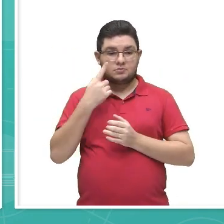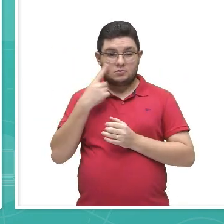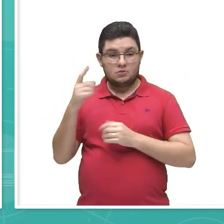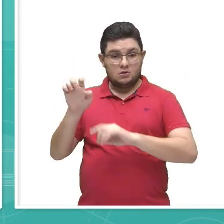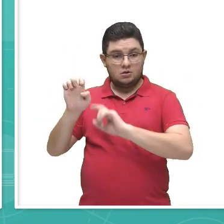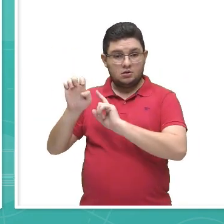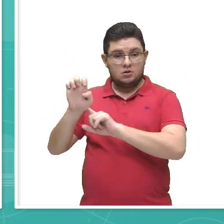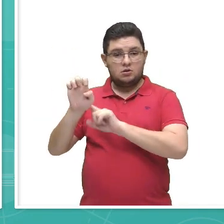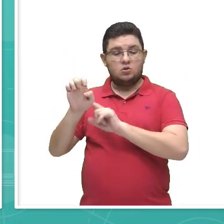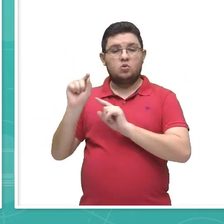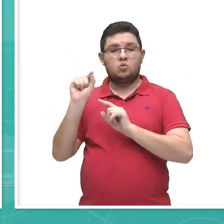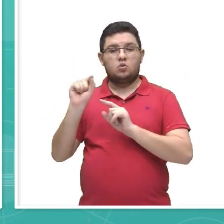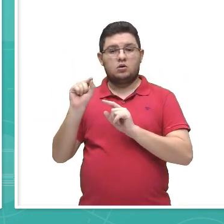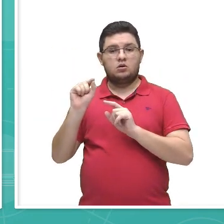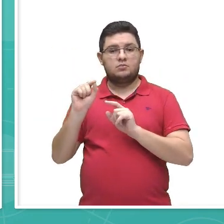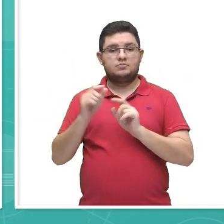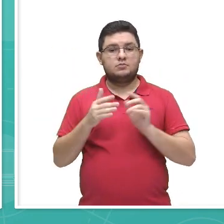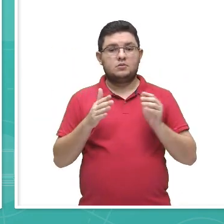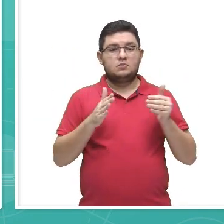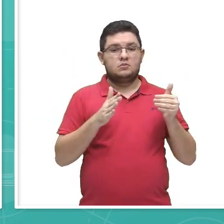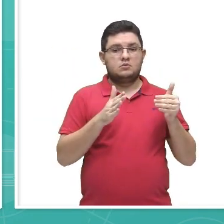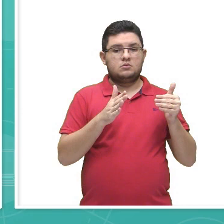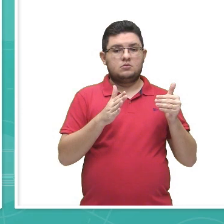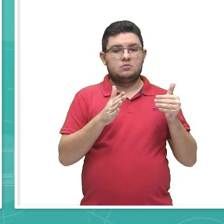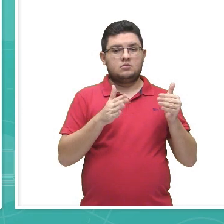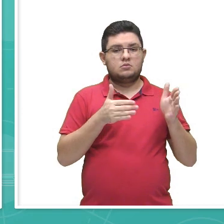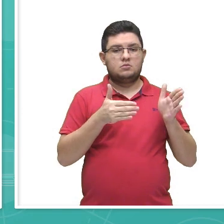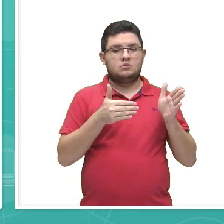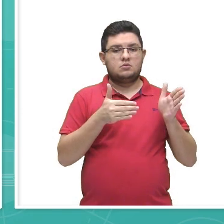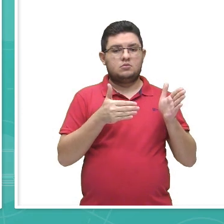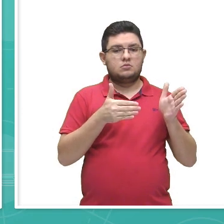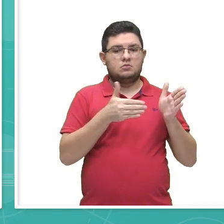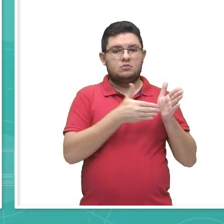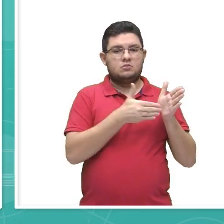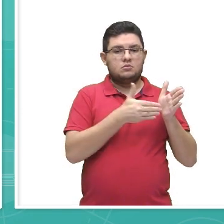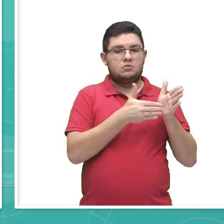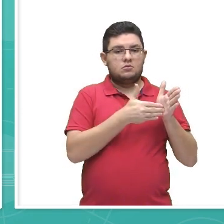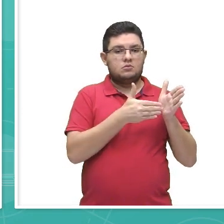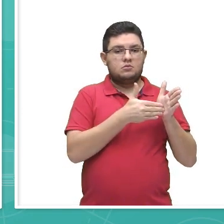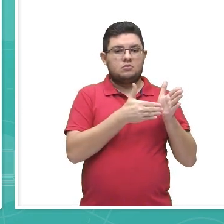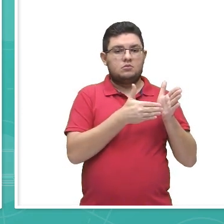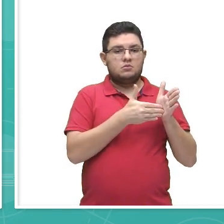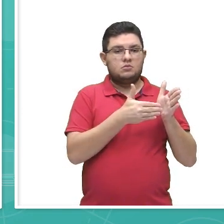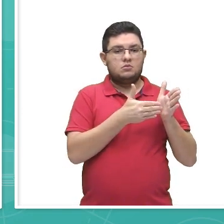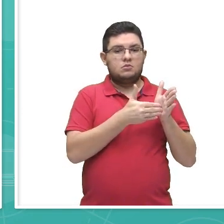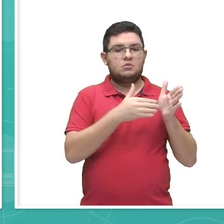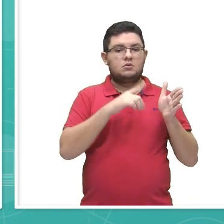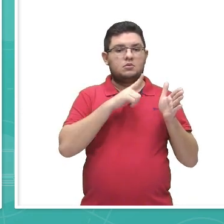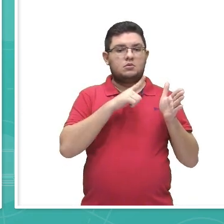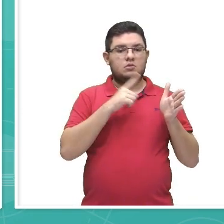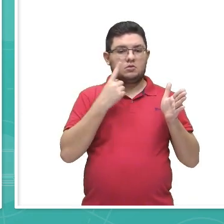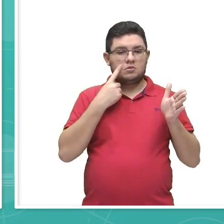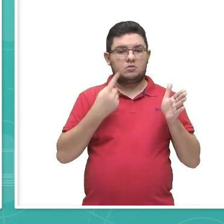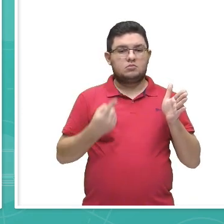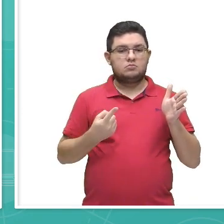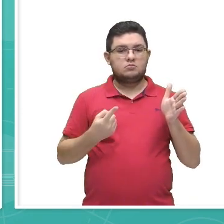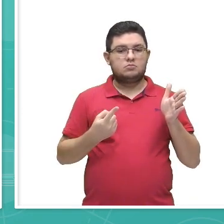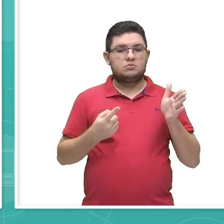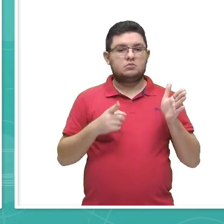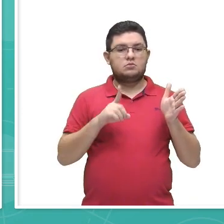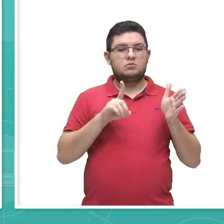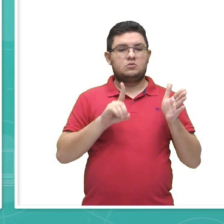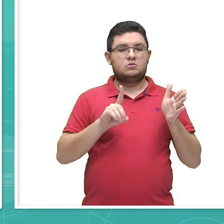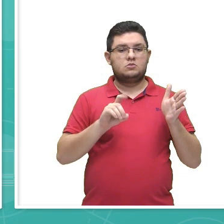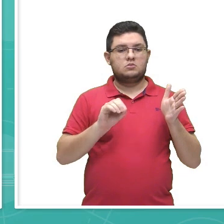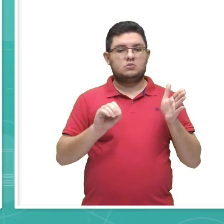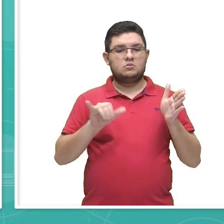o meu verbo auxiliar está aqui no final, junto com o sujeito. Bom, em geral, o sujeito sempre aparece logo no